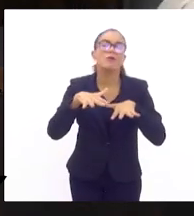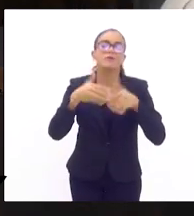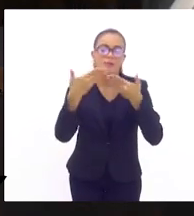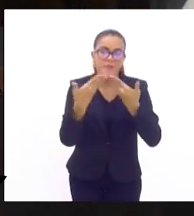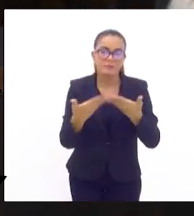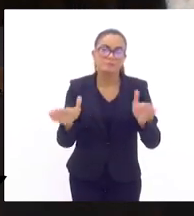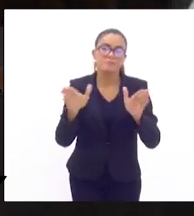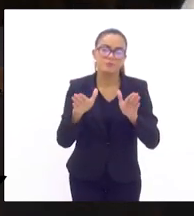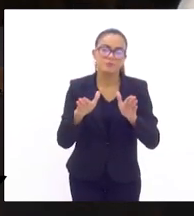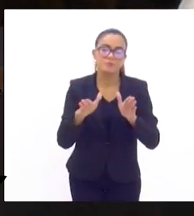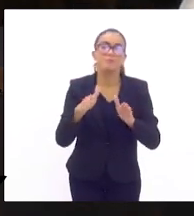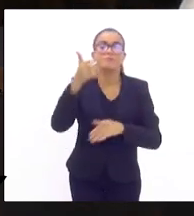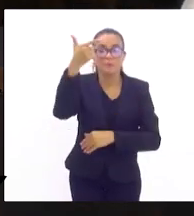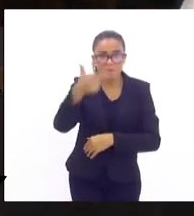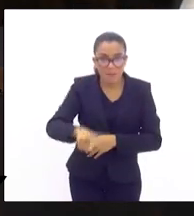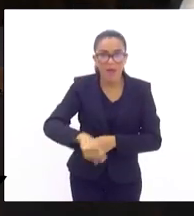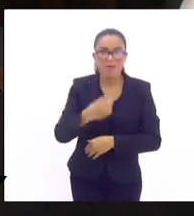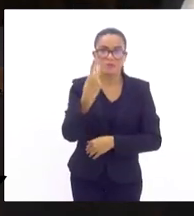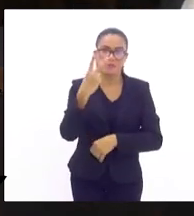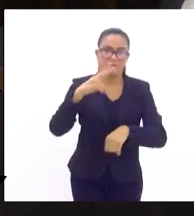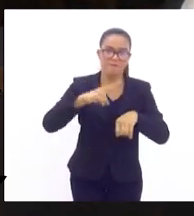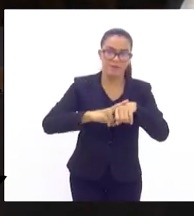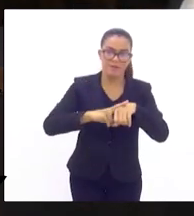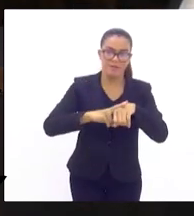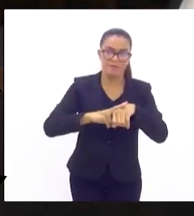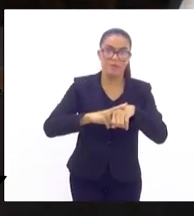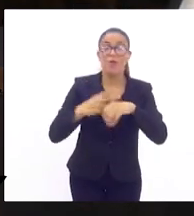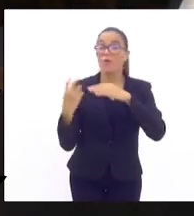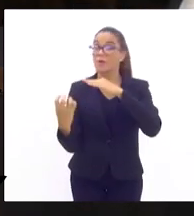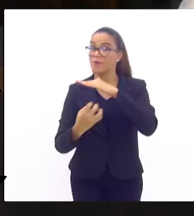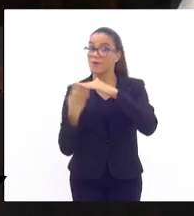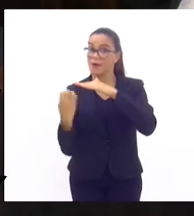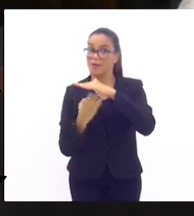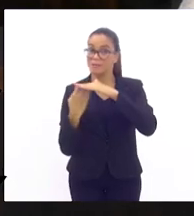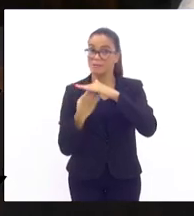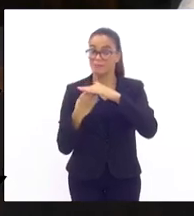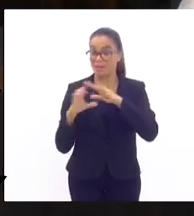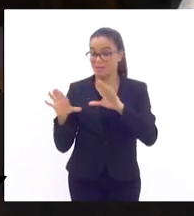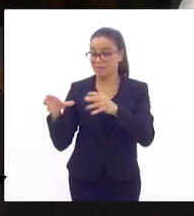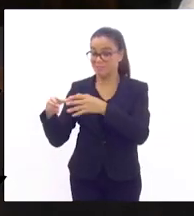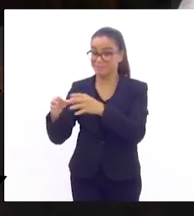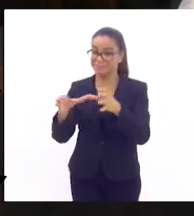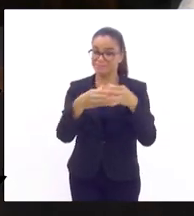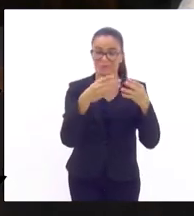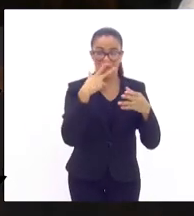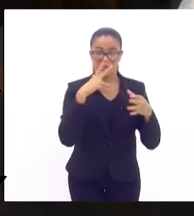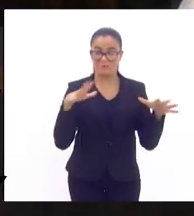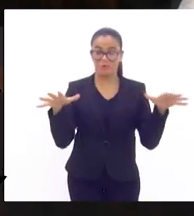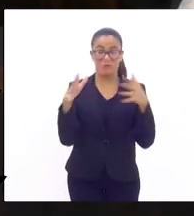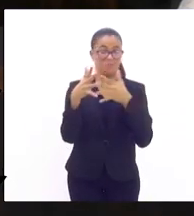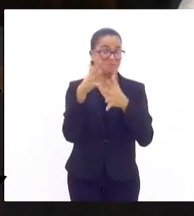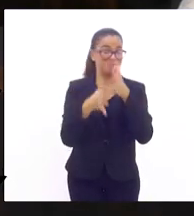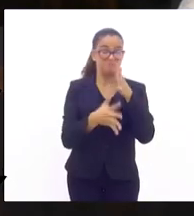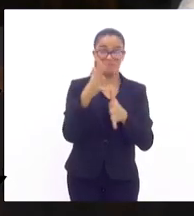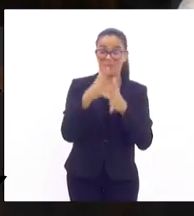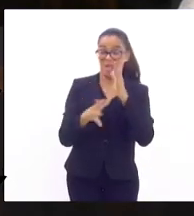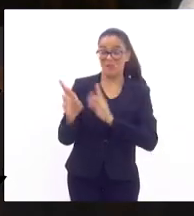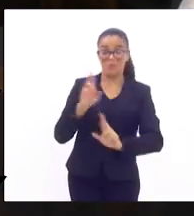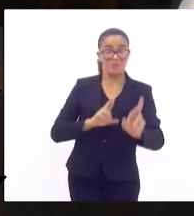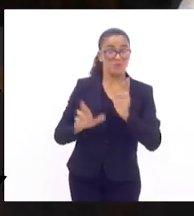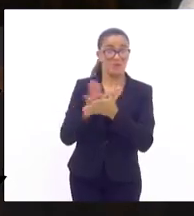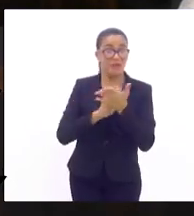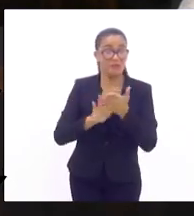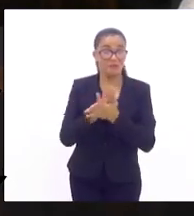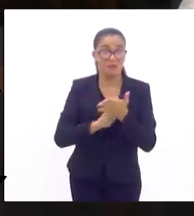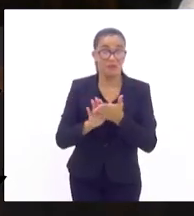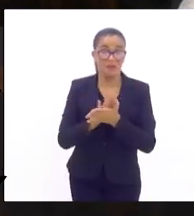aqui, mais uma vez com as empresas, separadamente, porque ficou muita coisa aqui, eles não responderam nada.